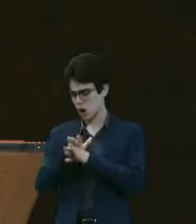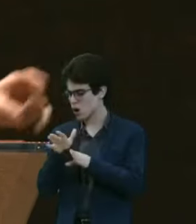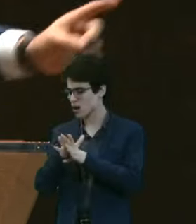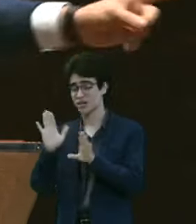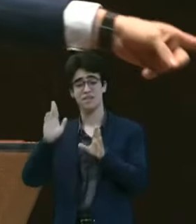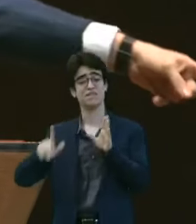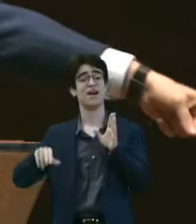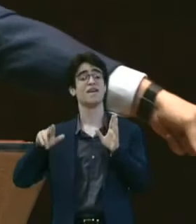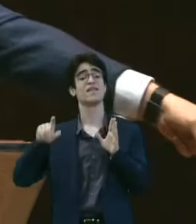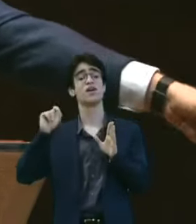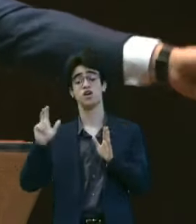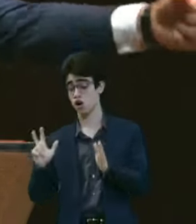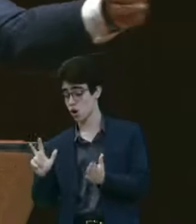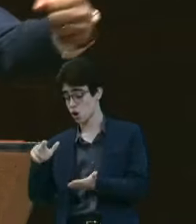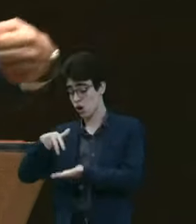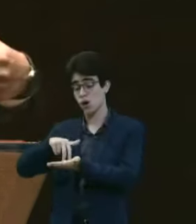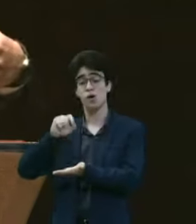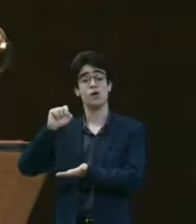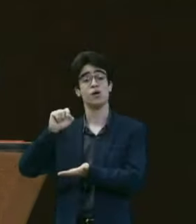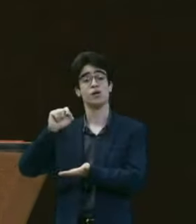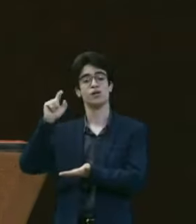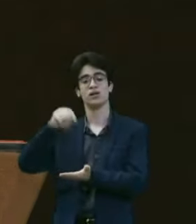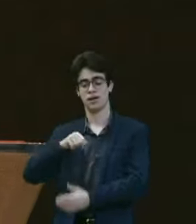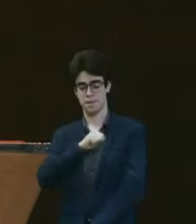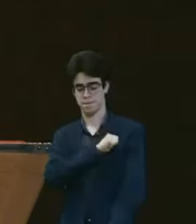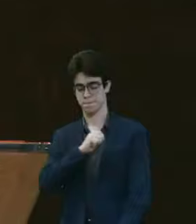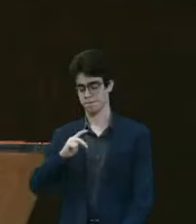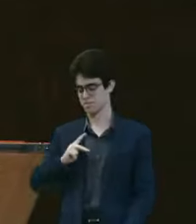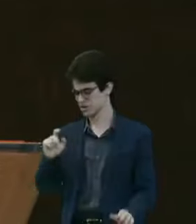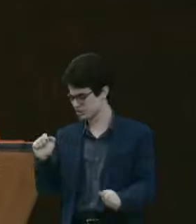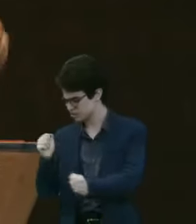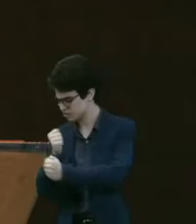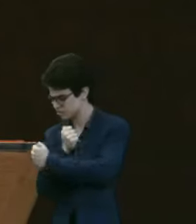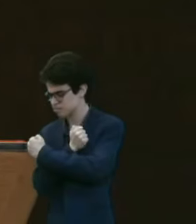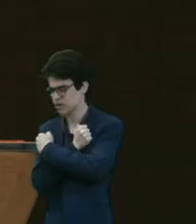Paulo. O que levantou o Eutico foi o abraço do apóstolo.